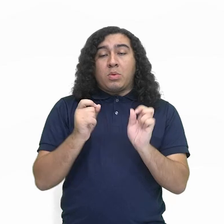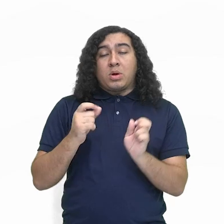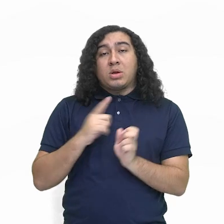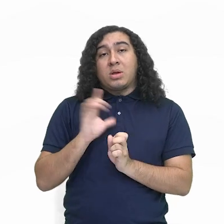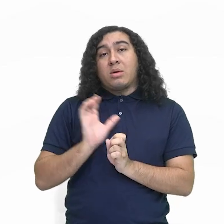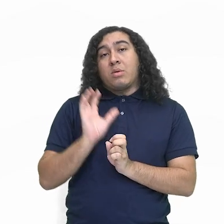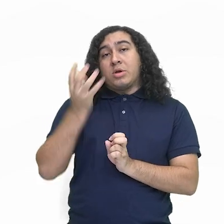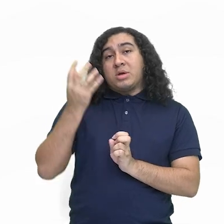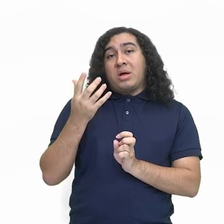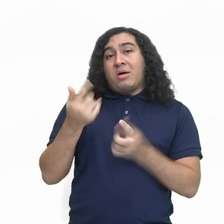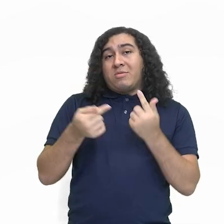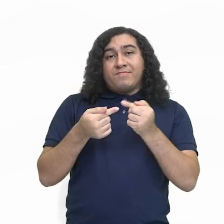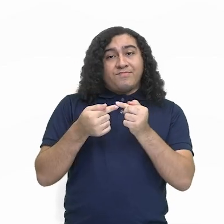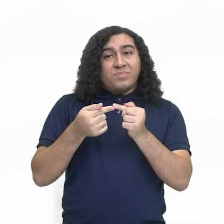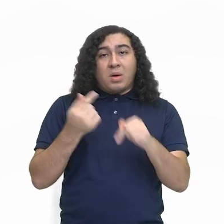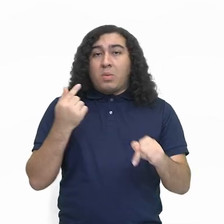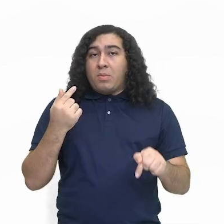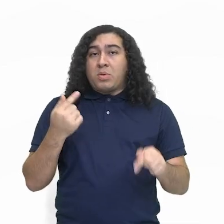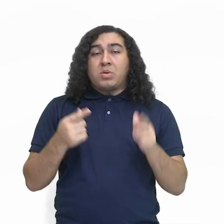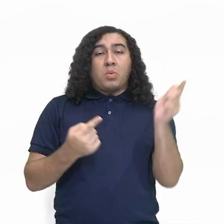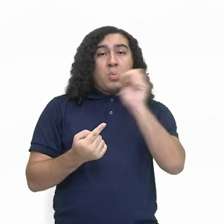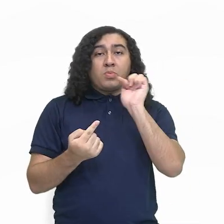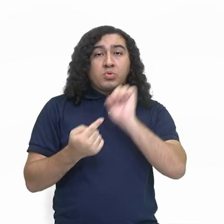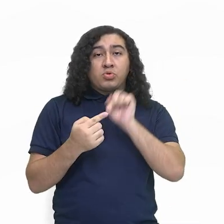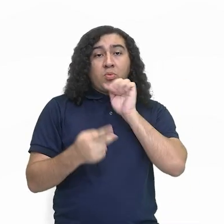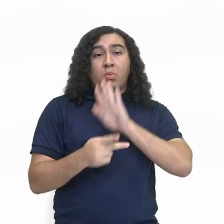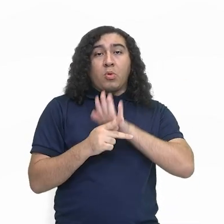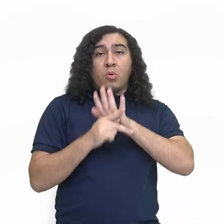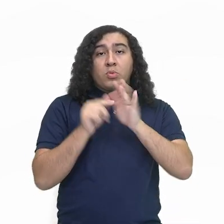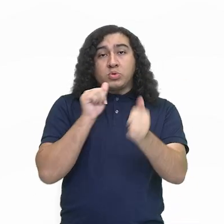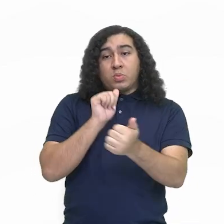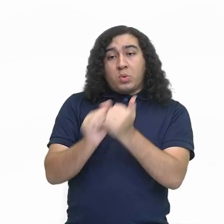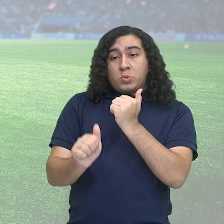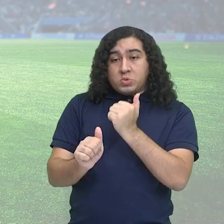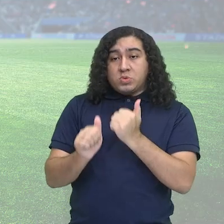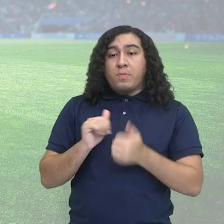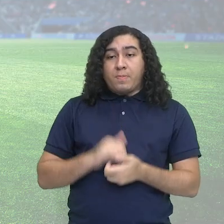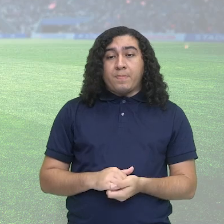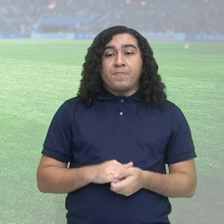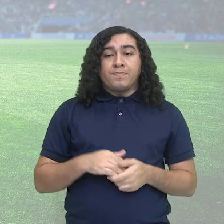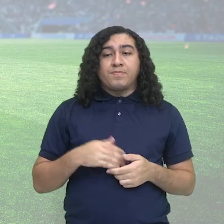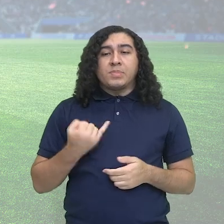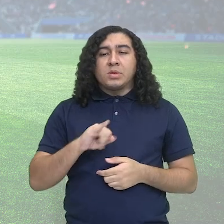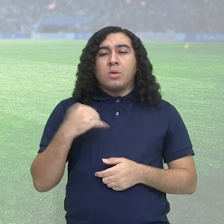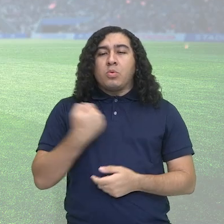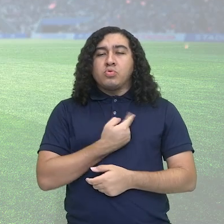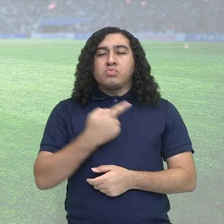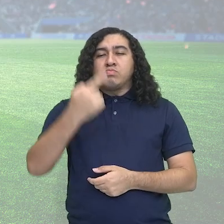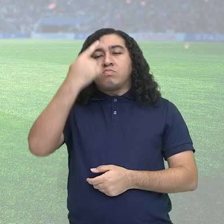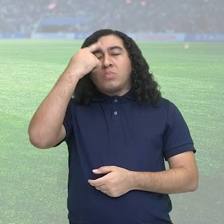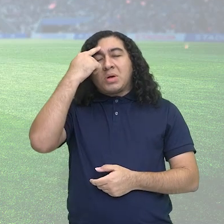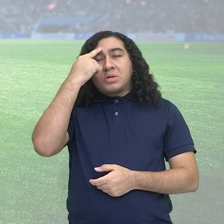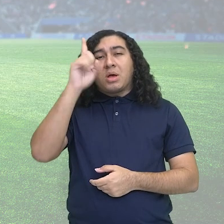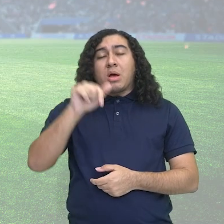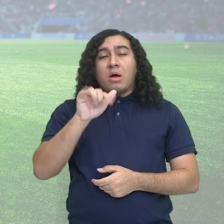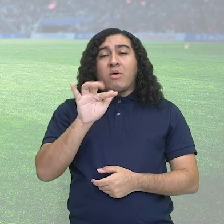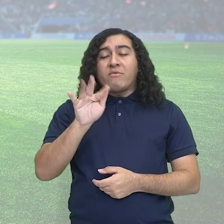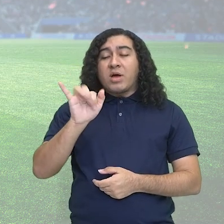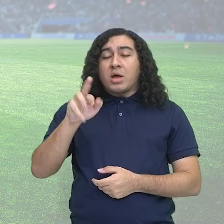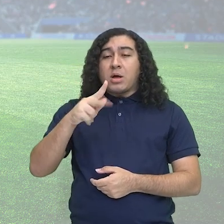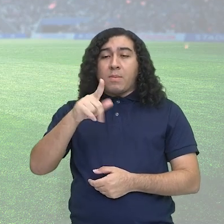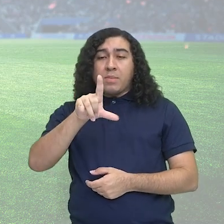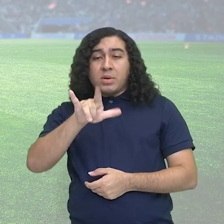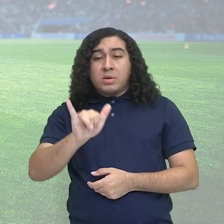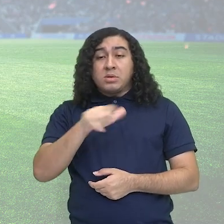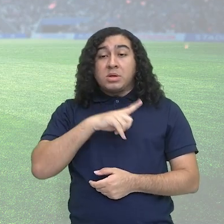nada coincidem com os objetivos do esporte. Então, quando a gente fala de fair play, a gente